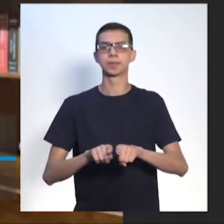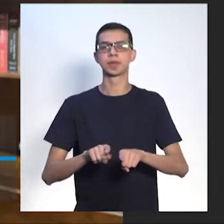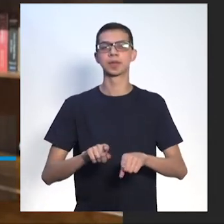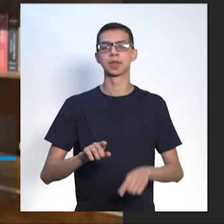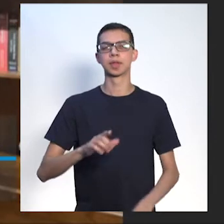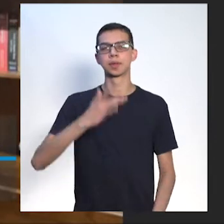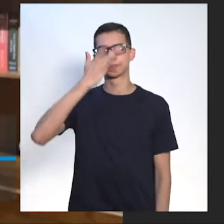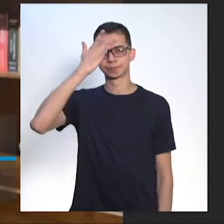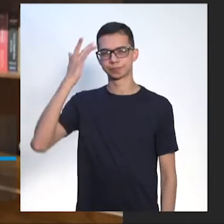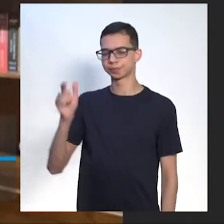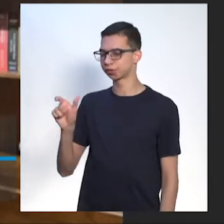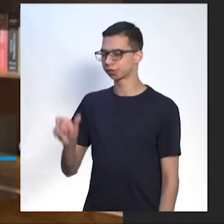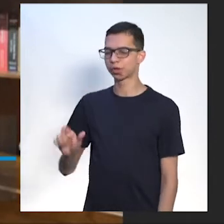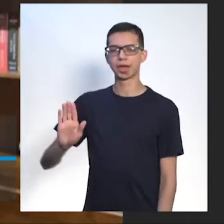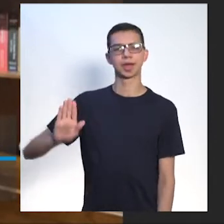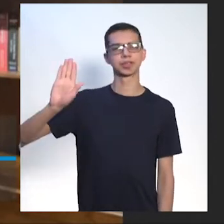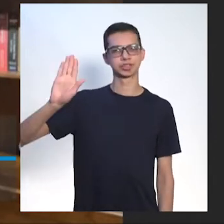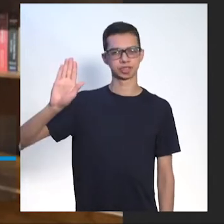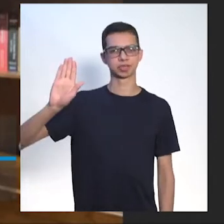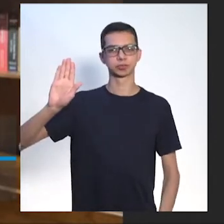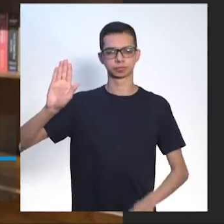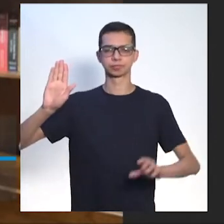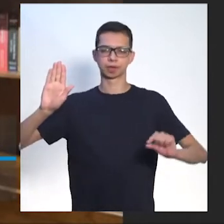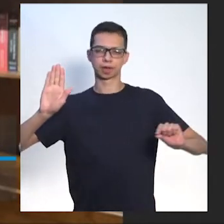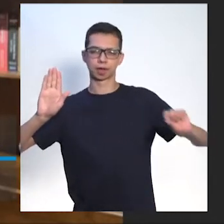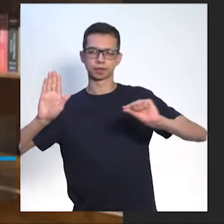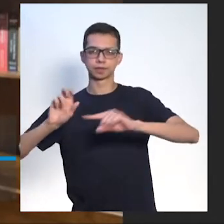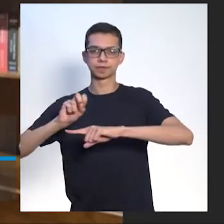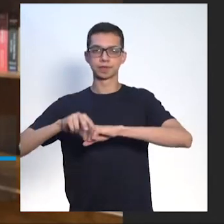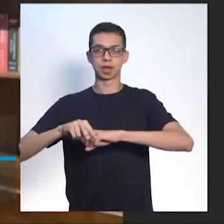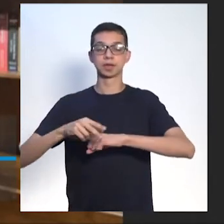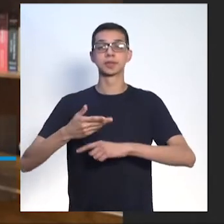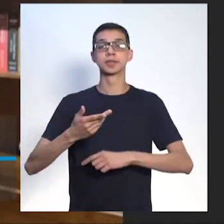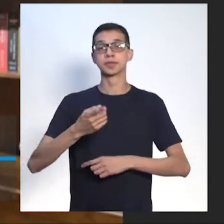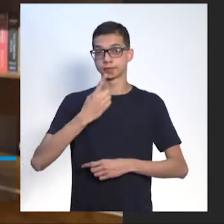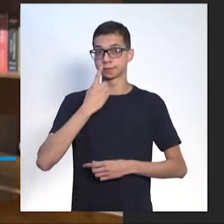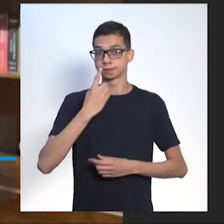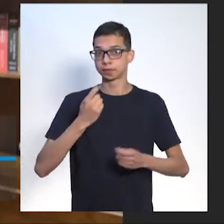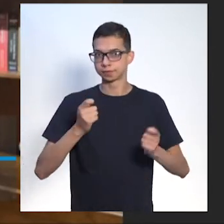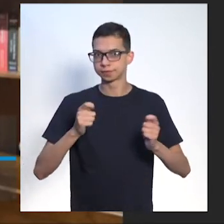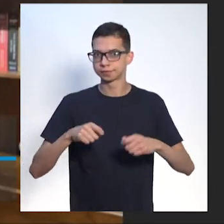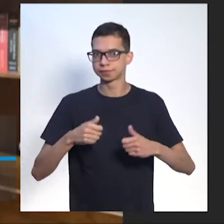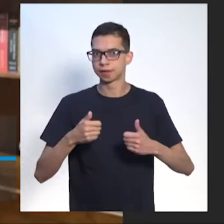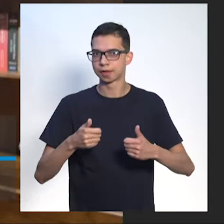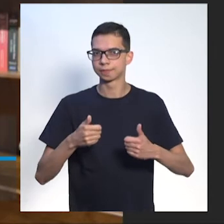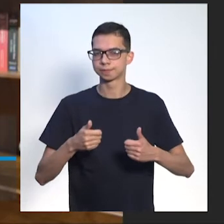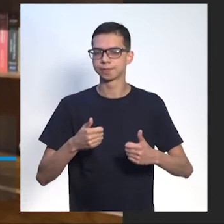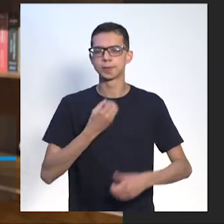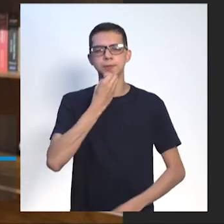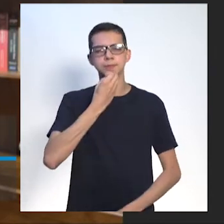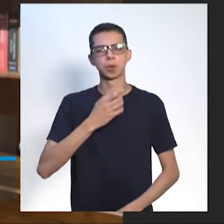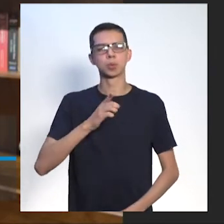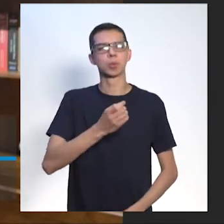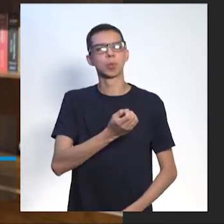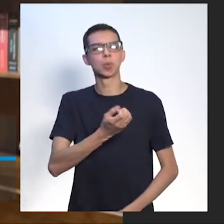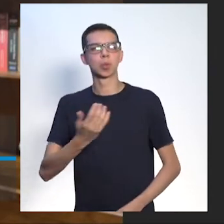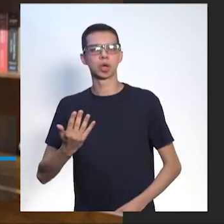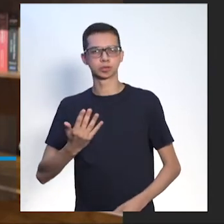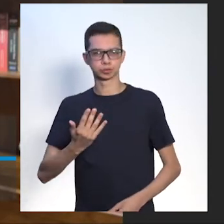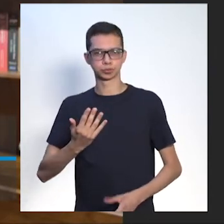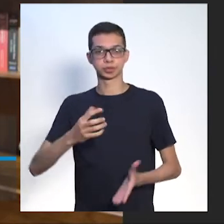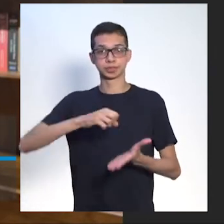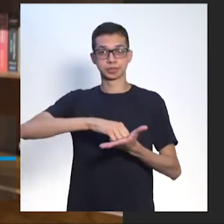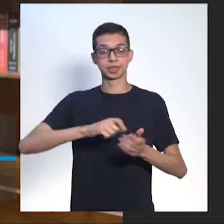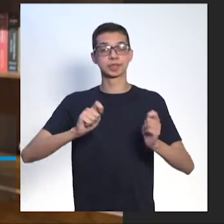Vale a pena dar uma olhadinha, vale a pena ver como que ficou a quantidade de inscritos no seu curso, tá